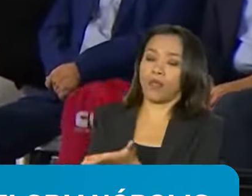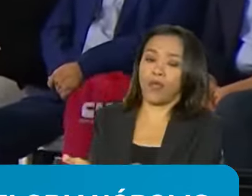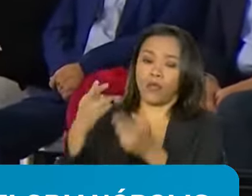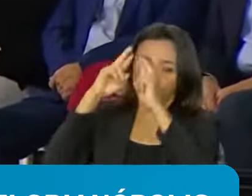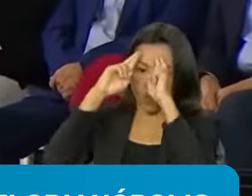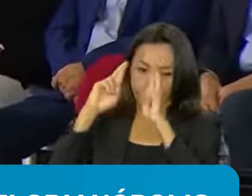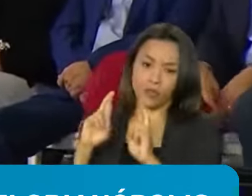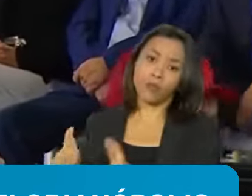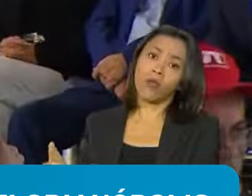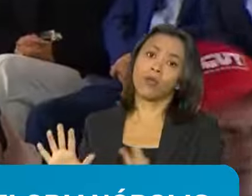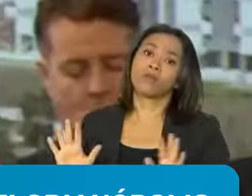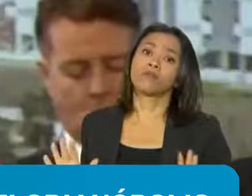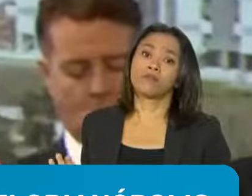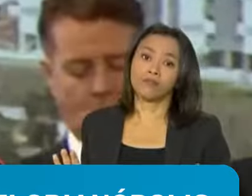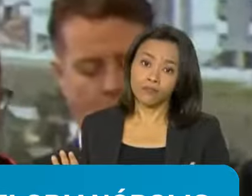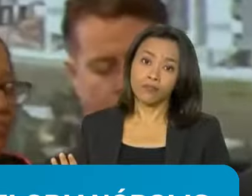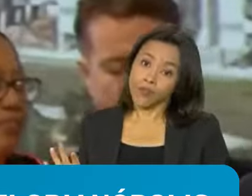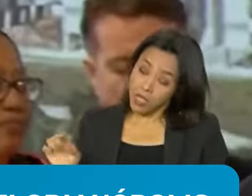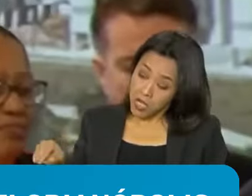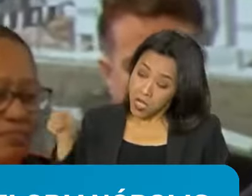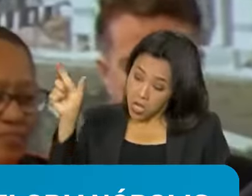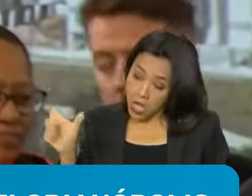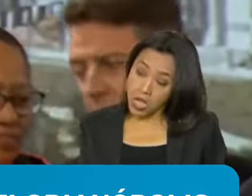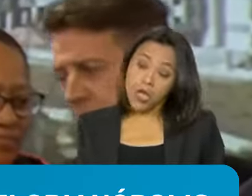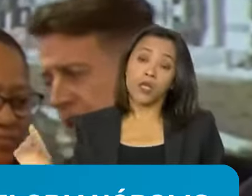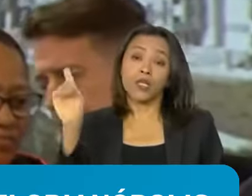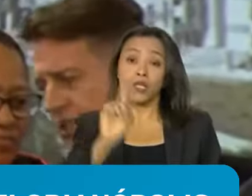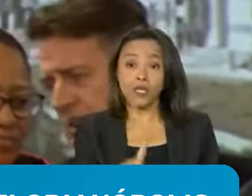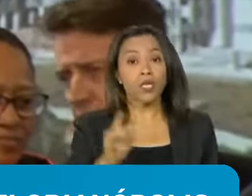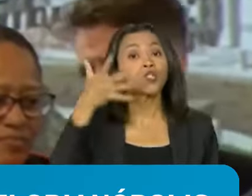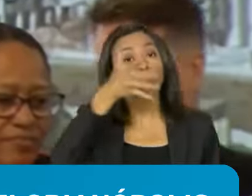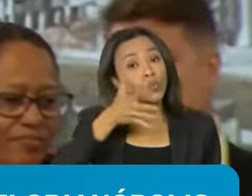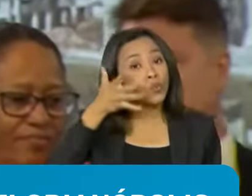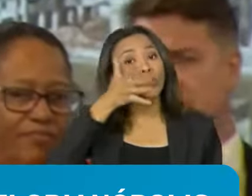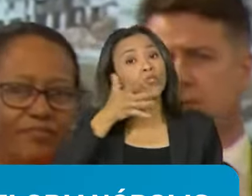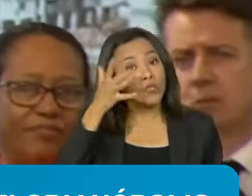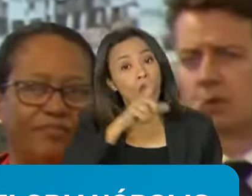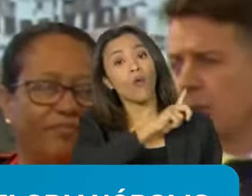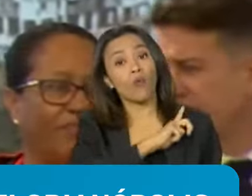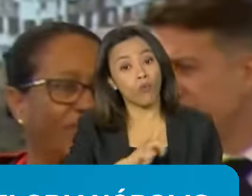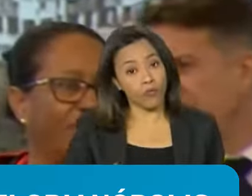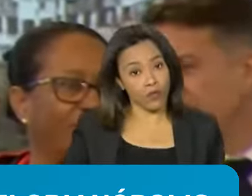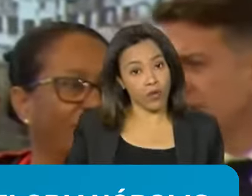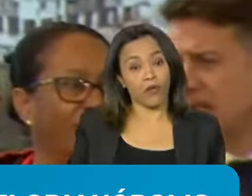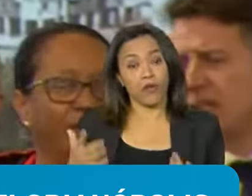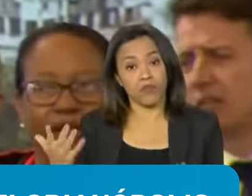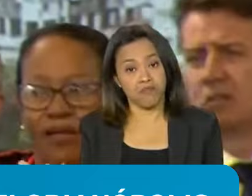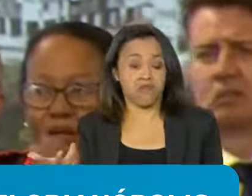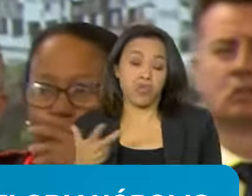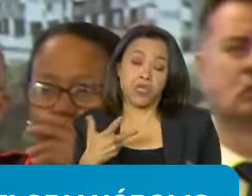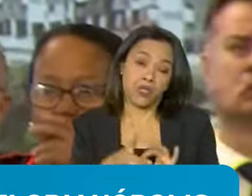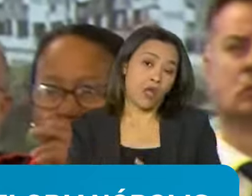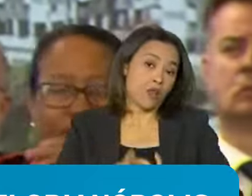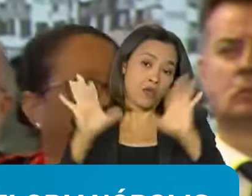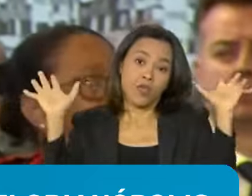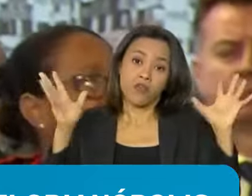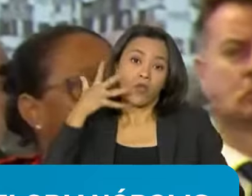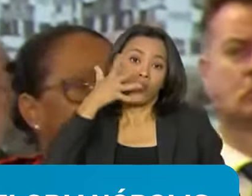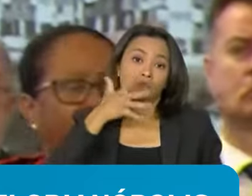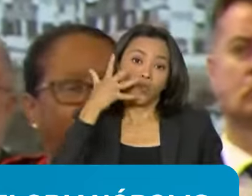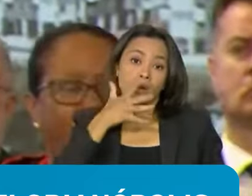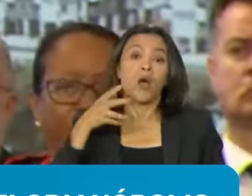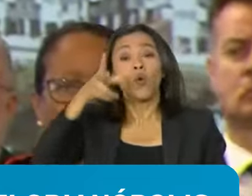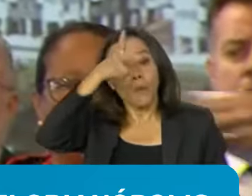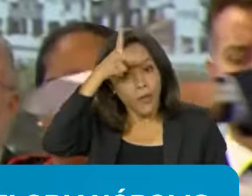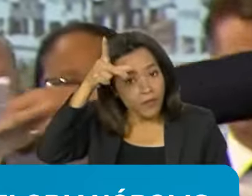respeito ia fazer o discurso que ele quisesse fazer ninguém ia pedir e controlar o que ele fosse falar e o prefeito